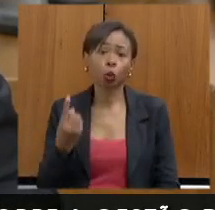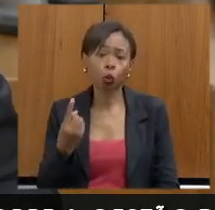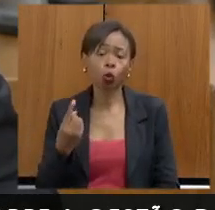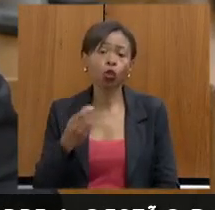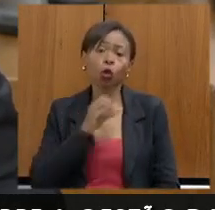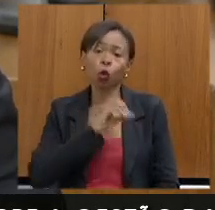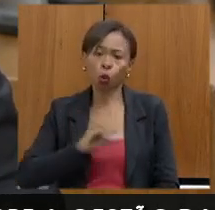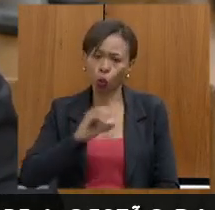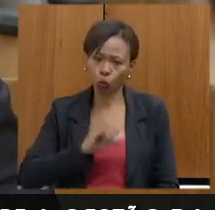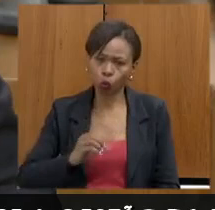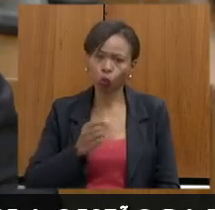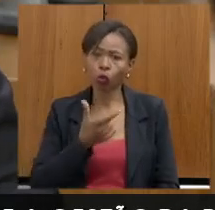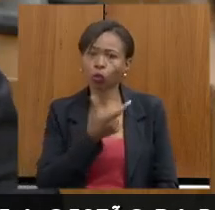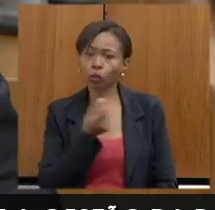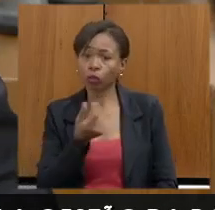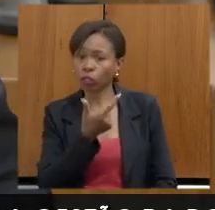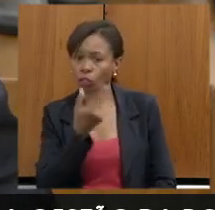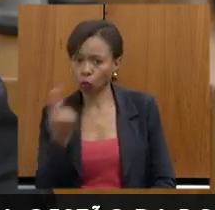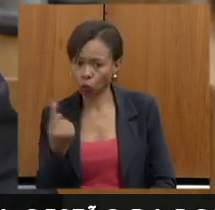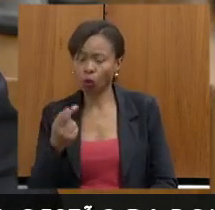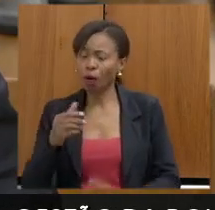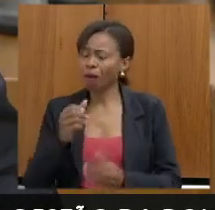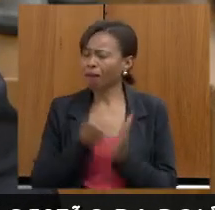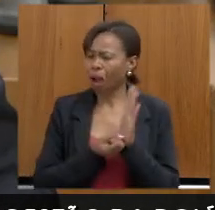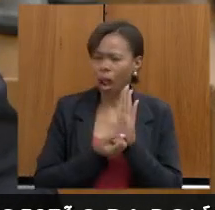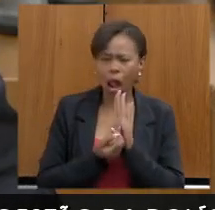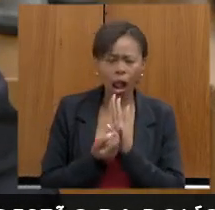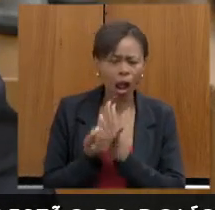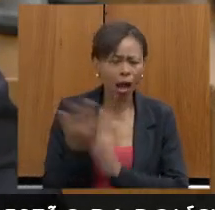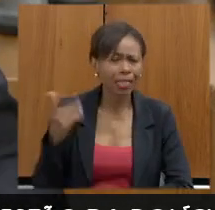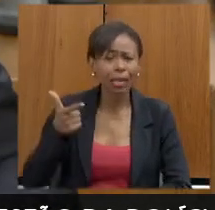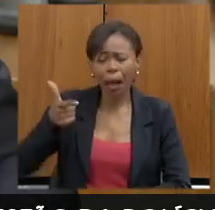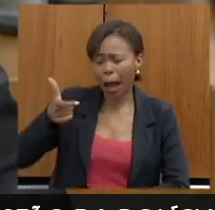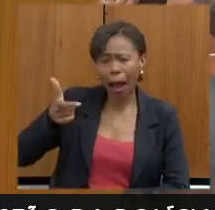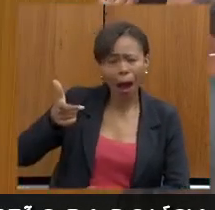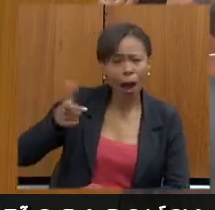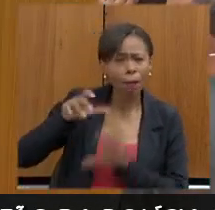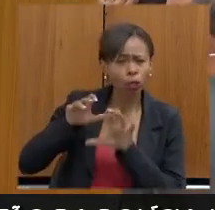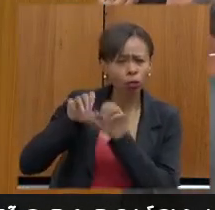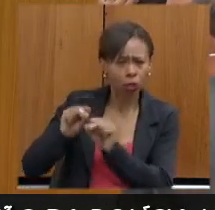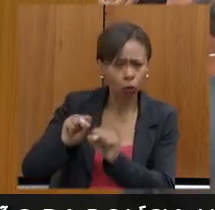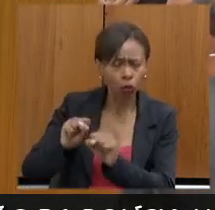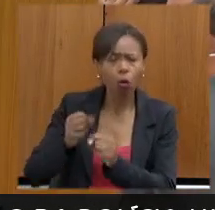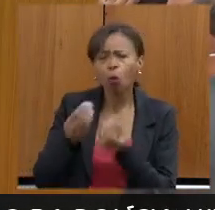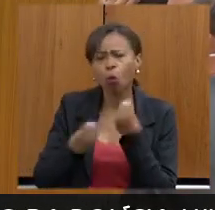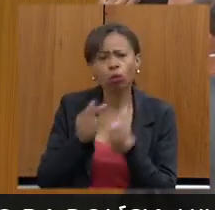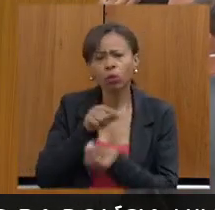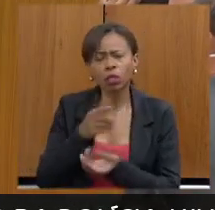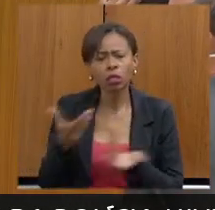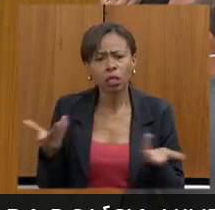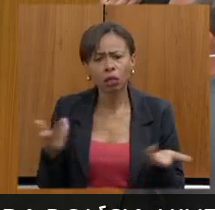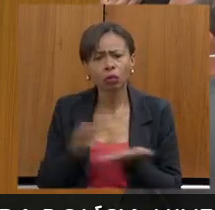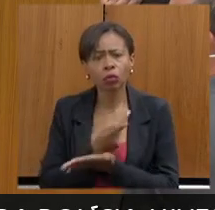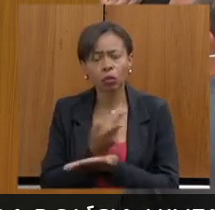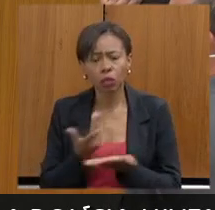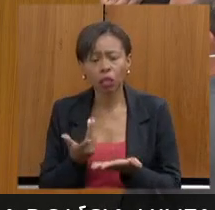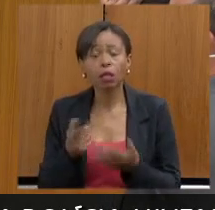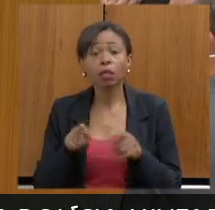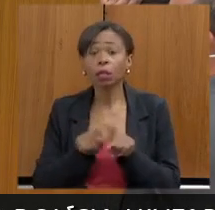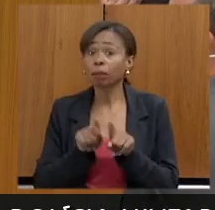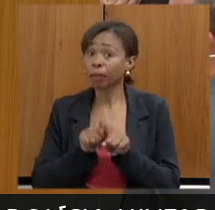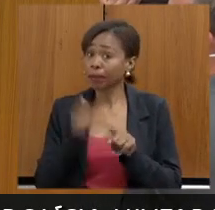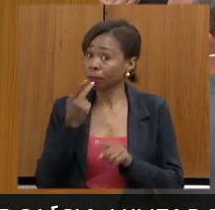foram 19.700 armas de fogo apreendida a gente gostaria de entender como é que tá essa questão frisando aqui que a gente